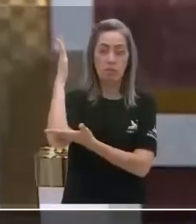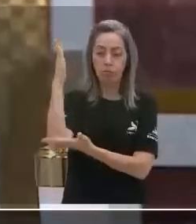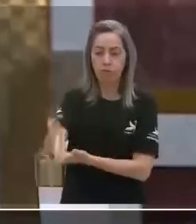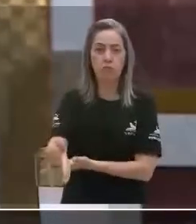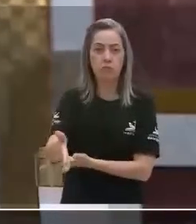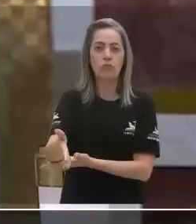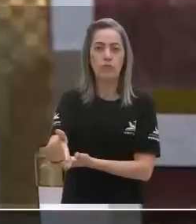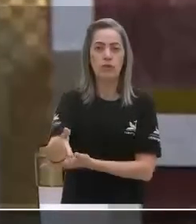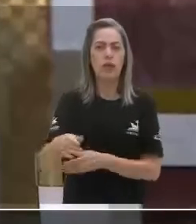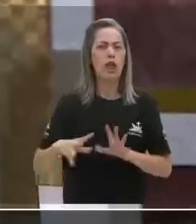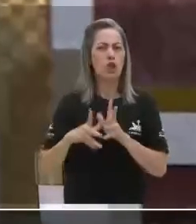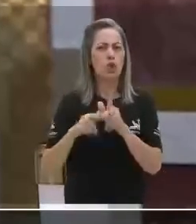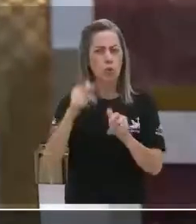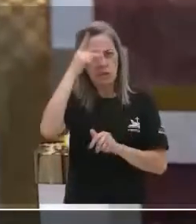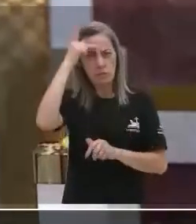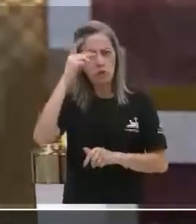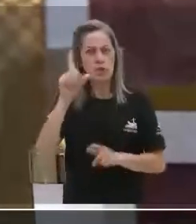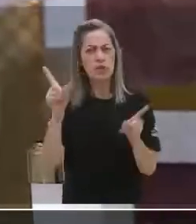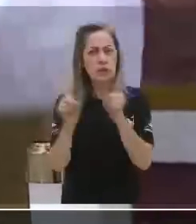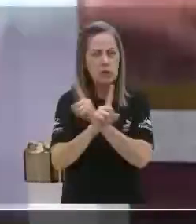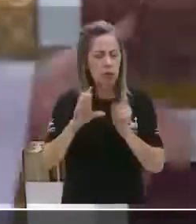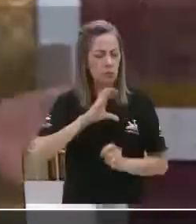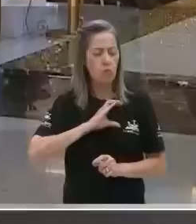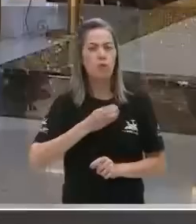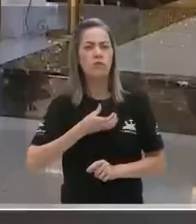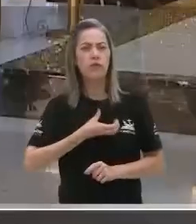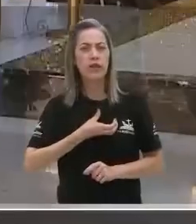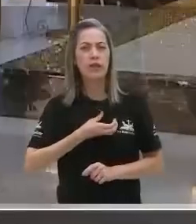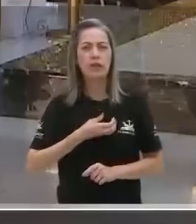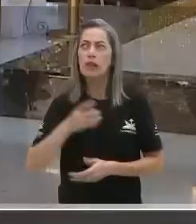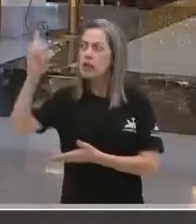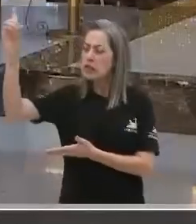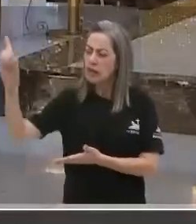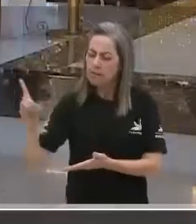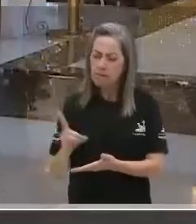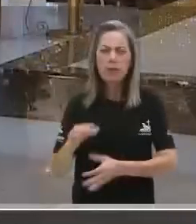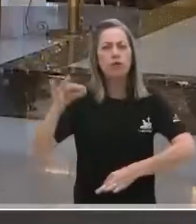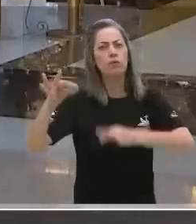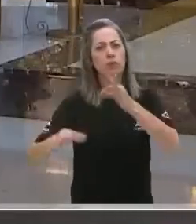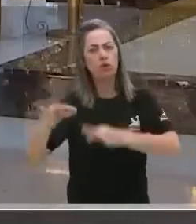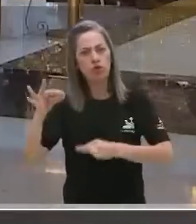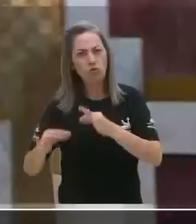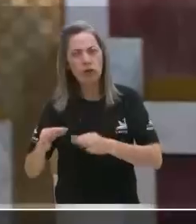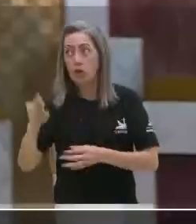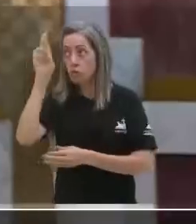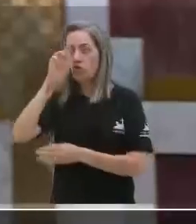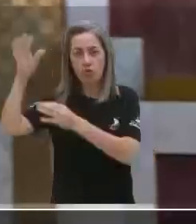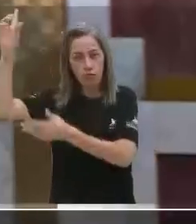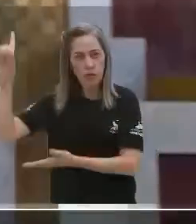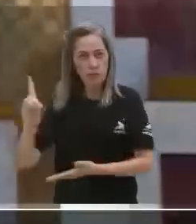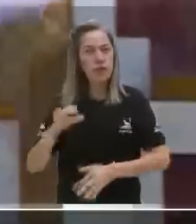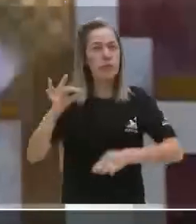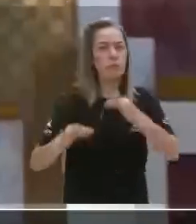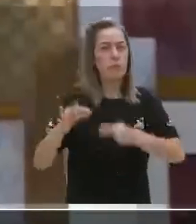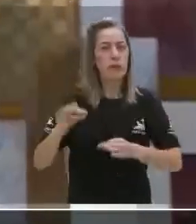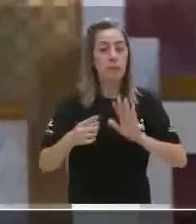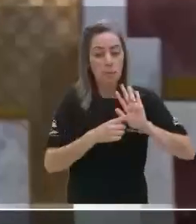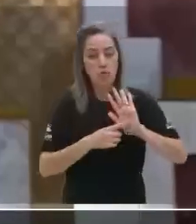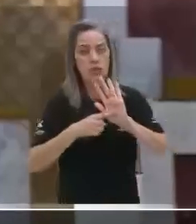se convertem. Ele está vindo para julgar, ele está vindo para manifestar o seu